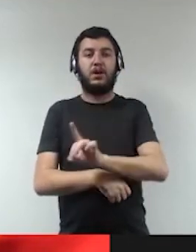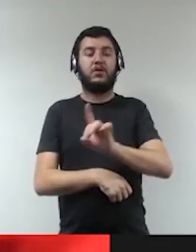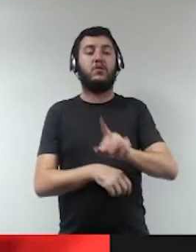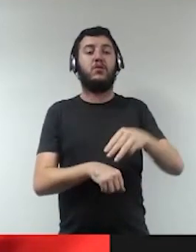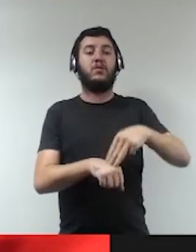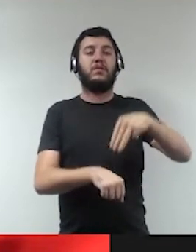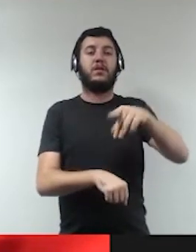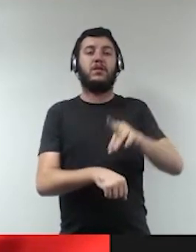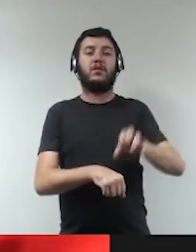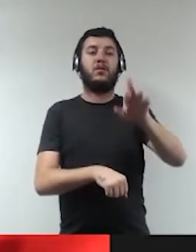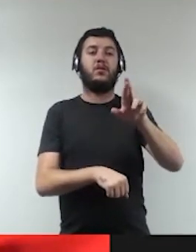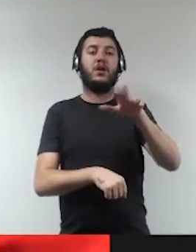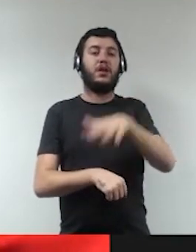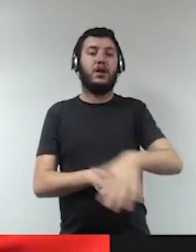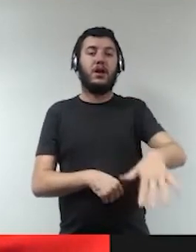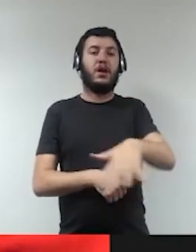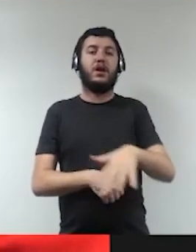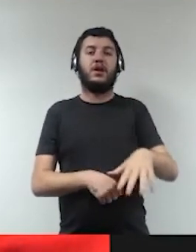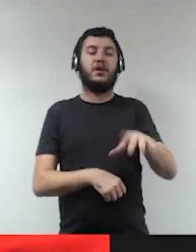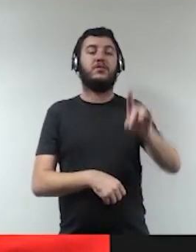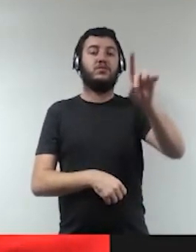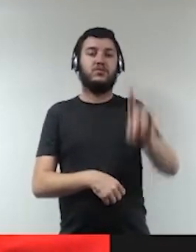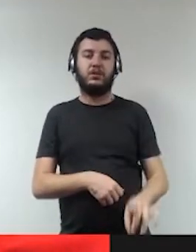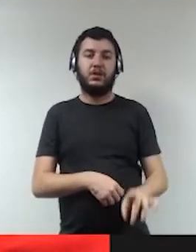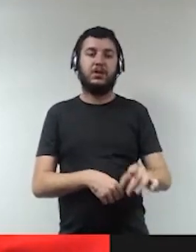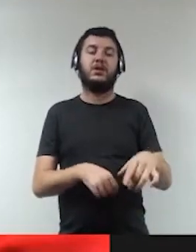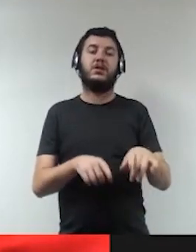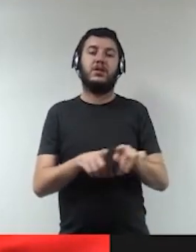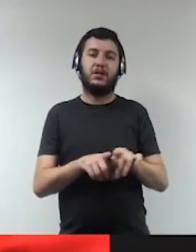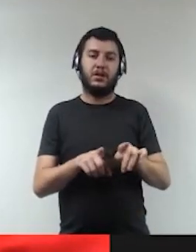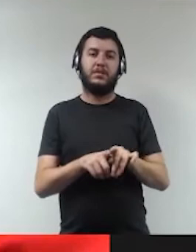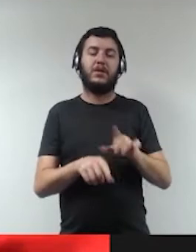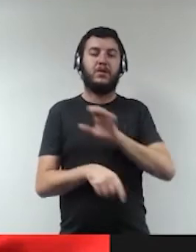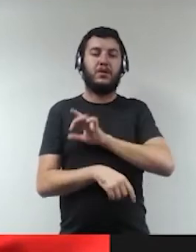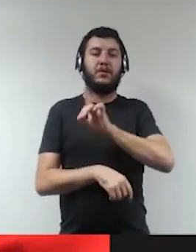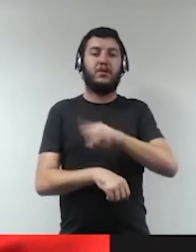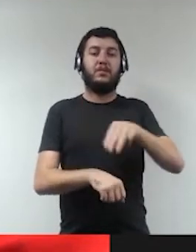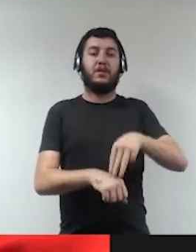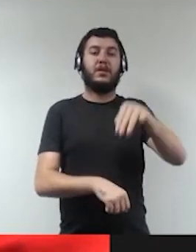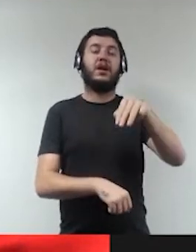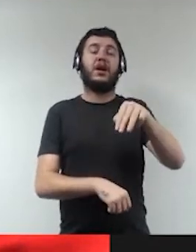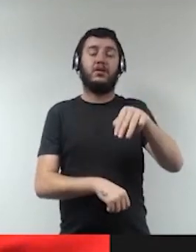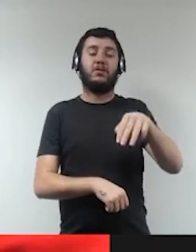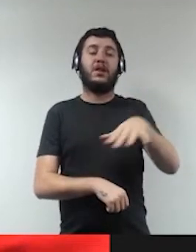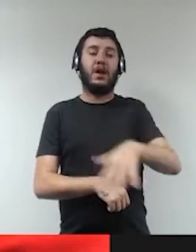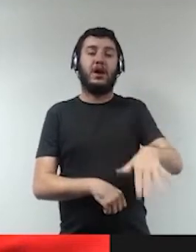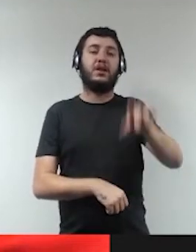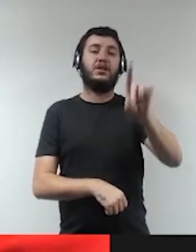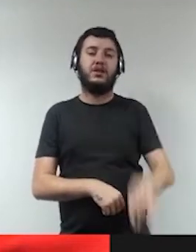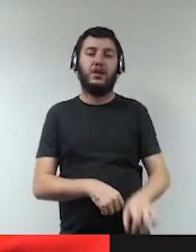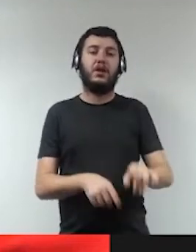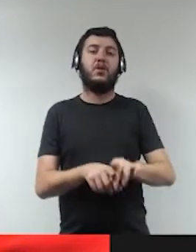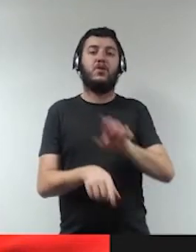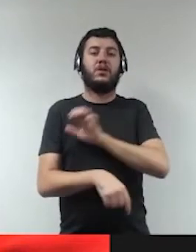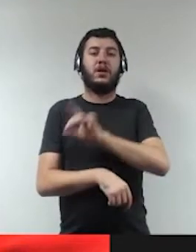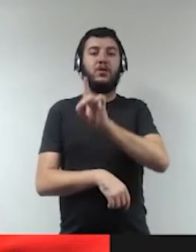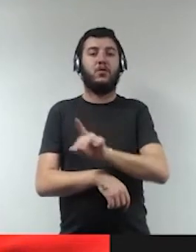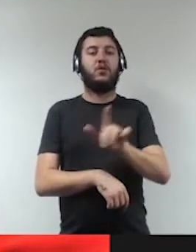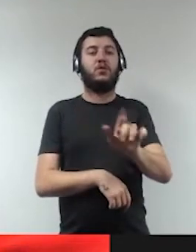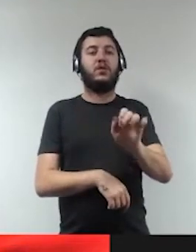doutorado em Direito, coordenador do mestrado em Direito, coordenador do Lato Sensu e